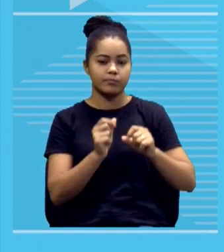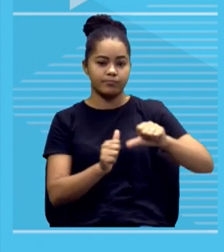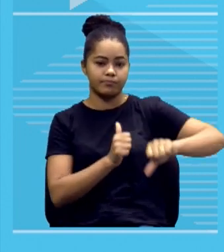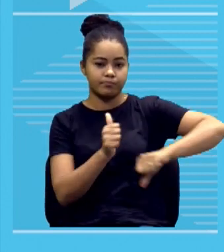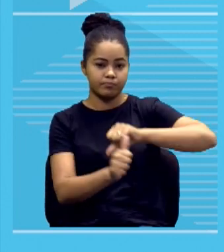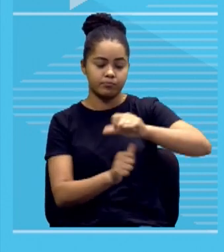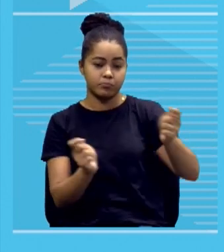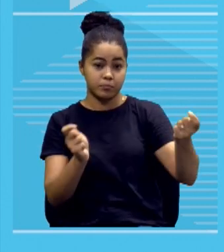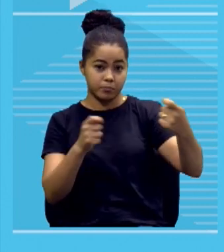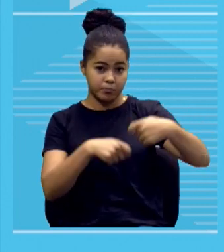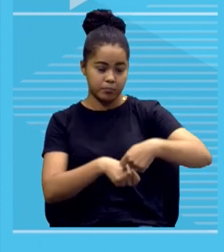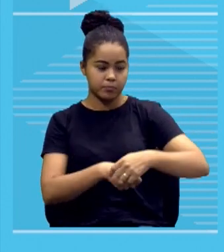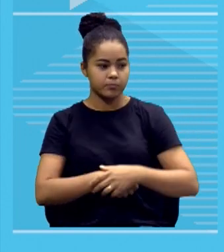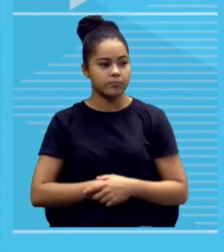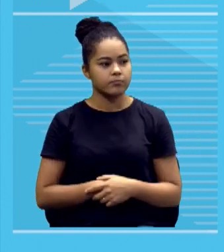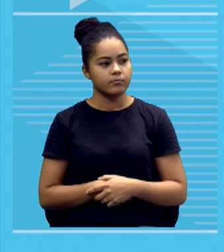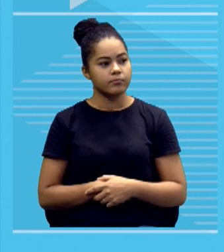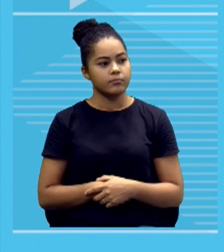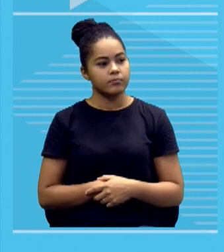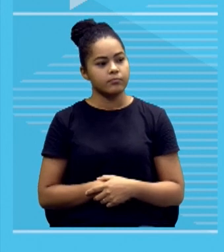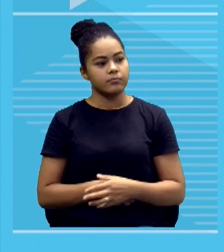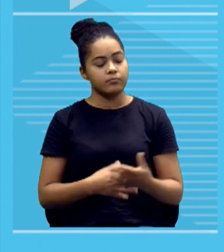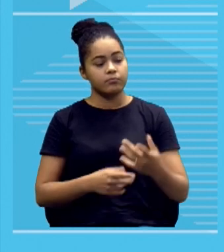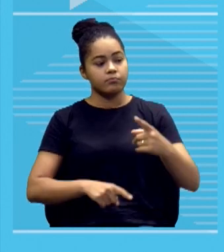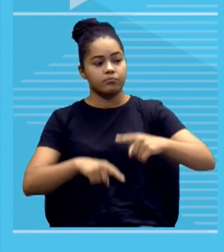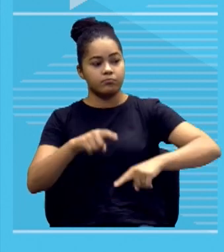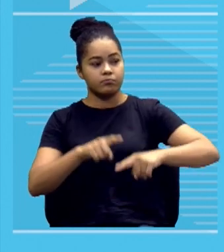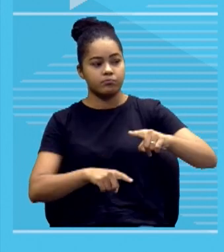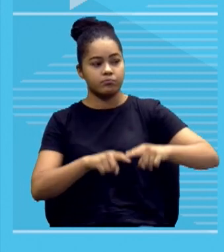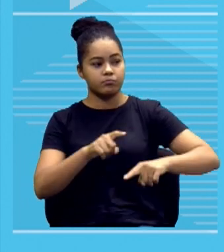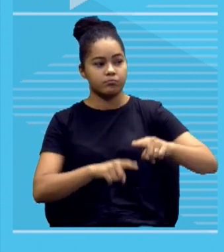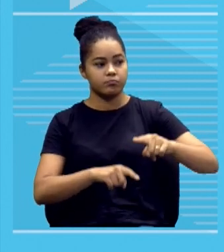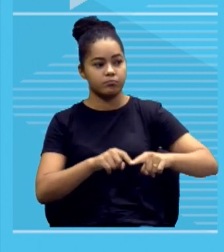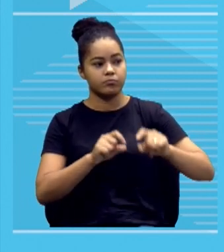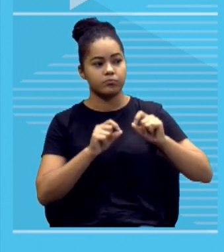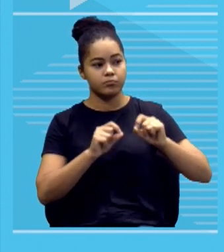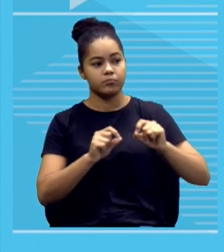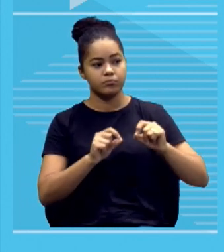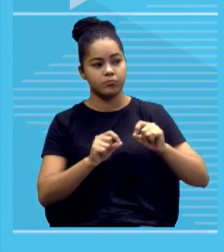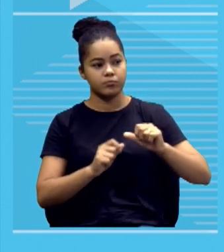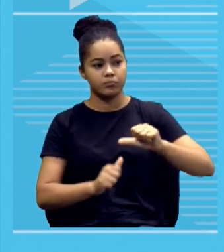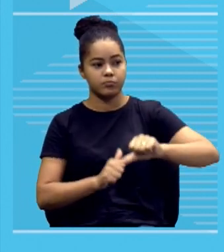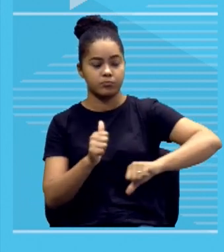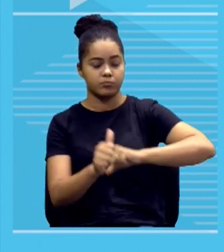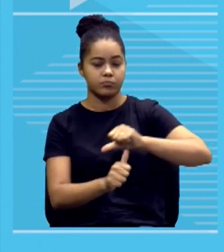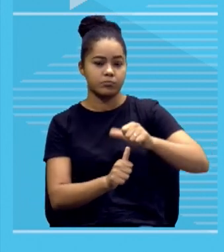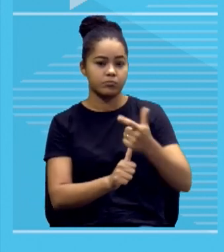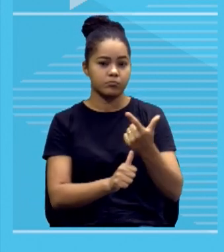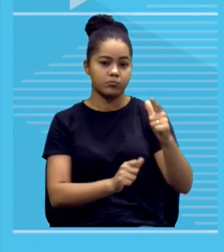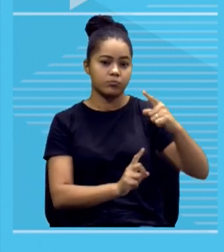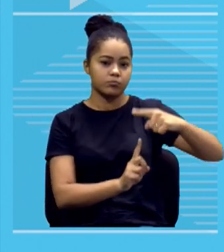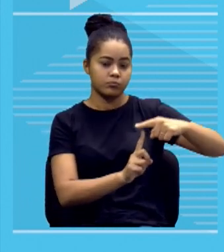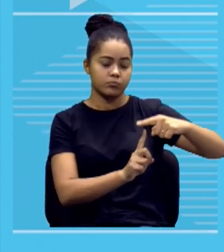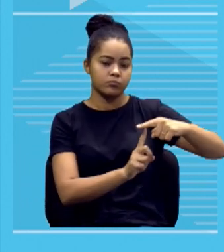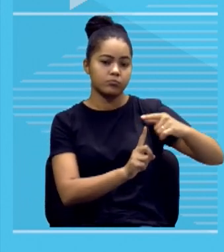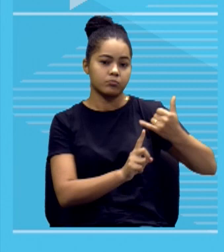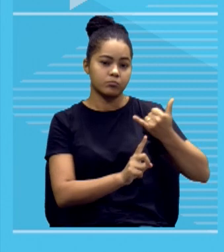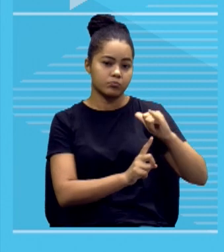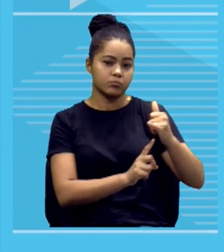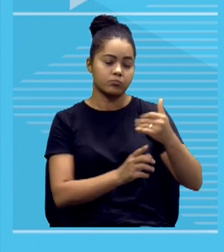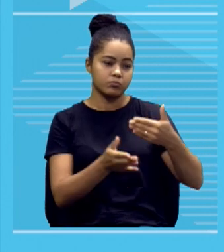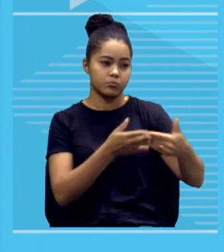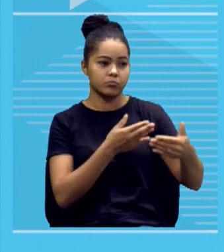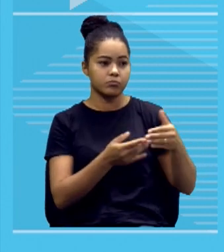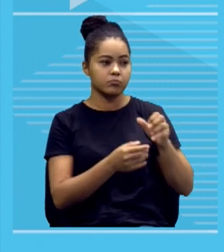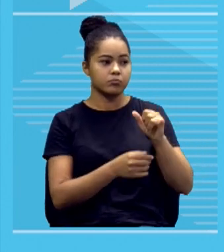bom? Receptores elétricos são dispositivos que transformam energia elétrica em outra forma de energia, seja ela mecânica, térmica, entre